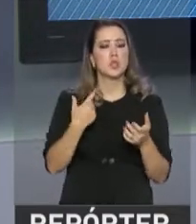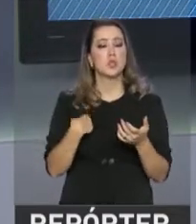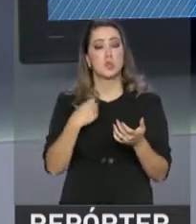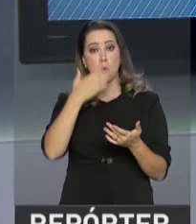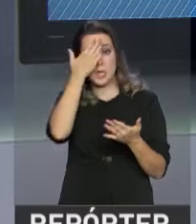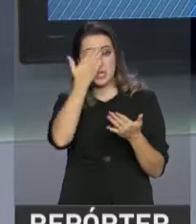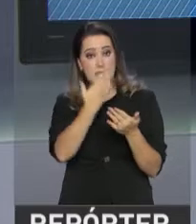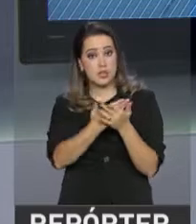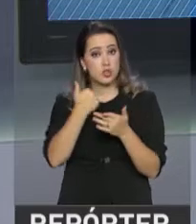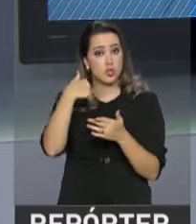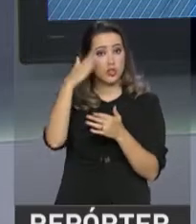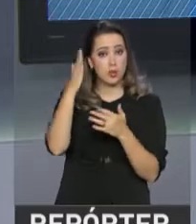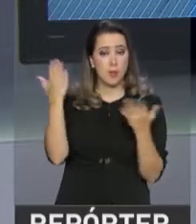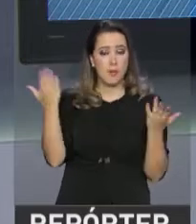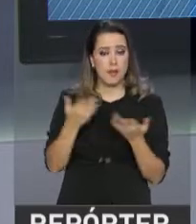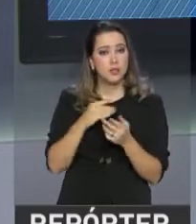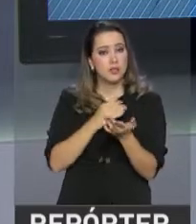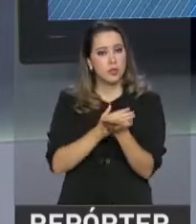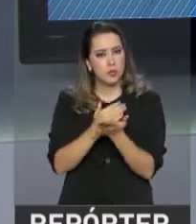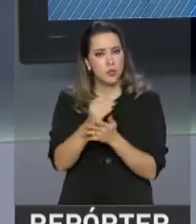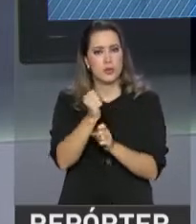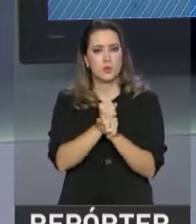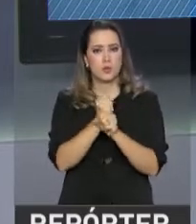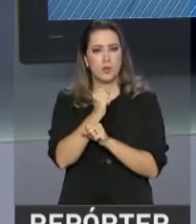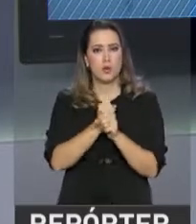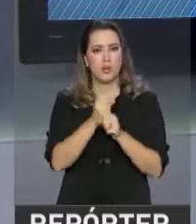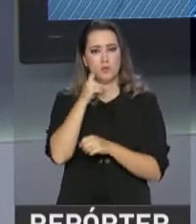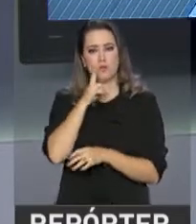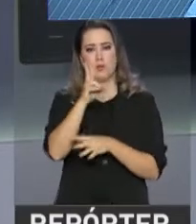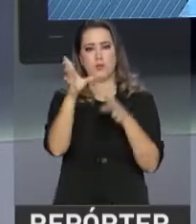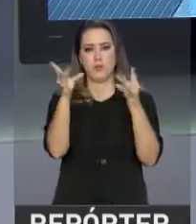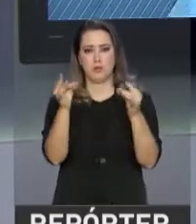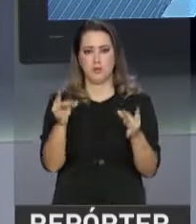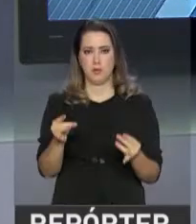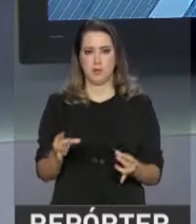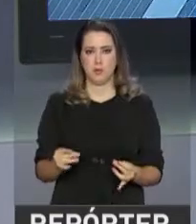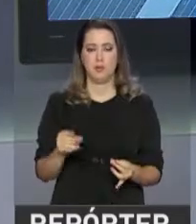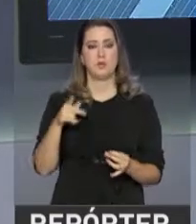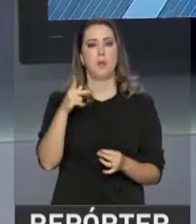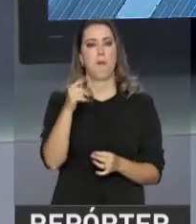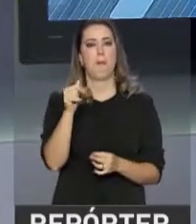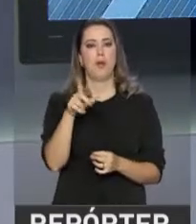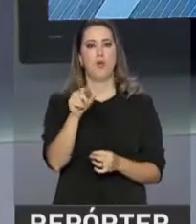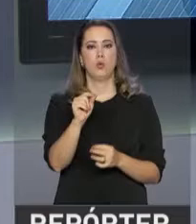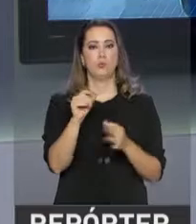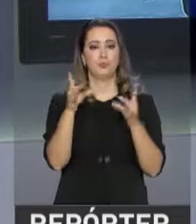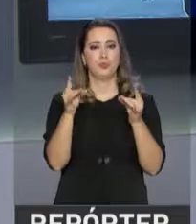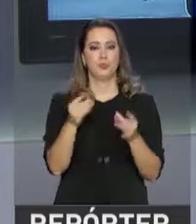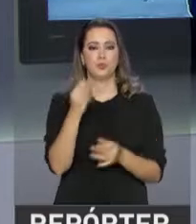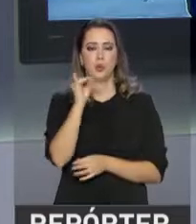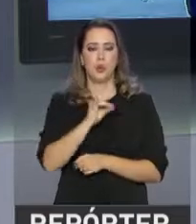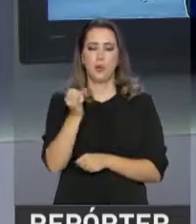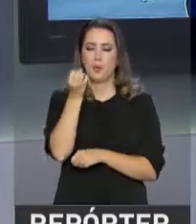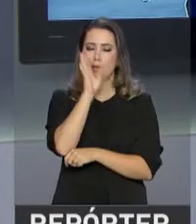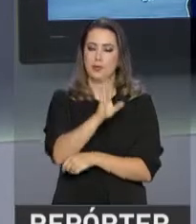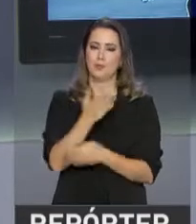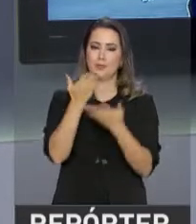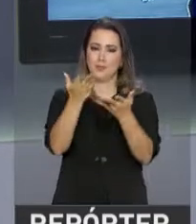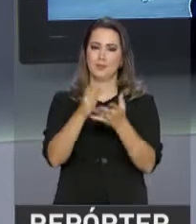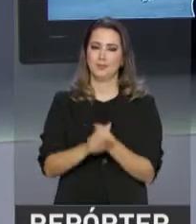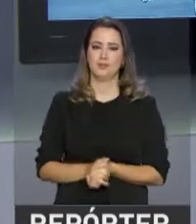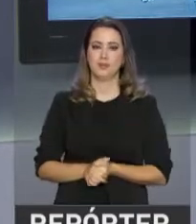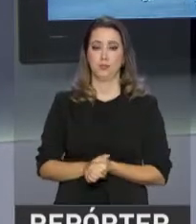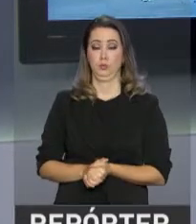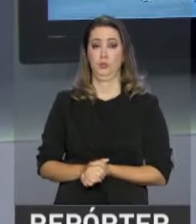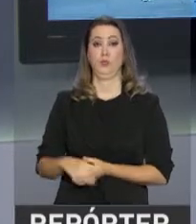se manteve neste início de ano quem tem os detalhes ao vivo pra gente é o repórter paulo la sálvia olá paulo boa tarde pra você